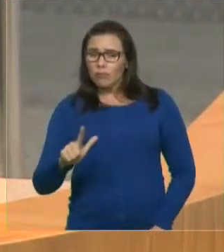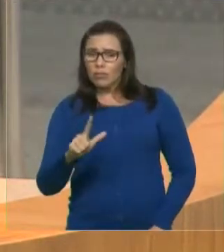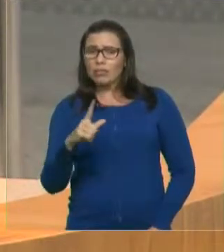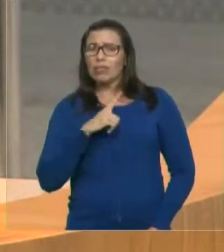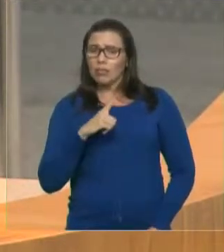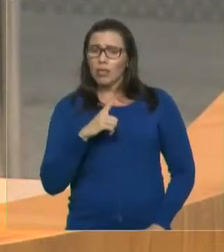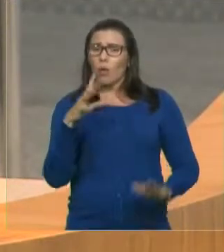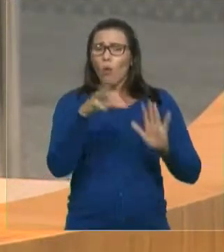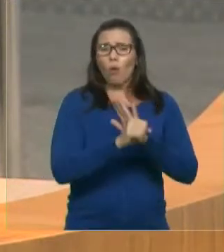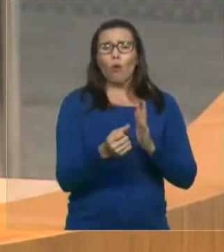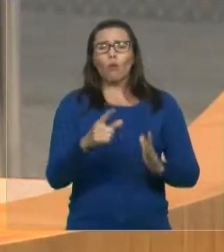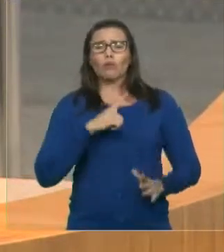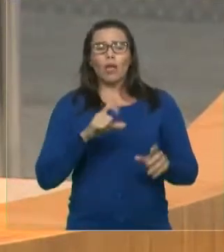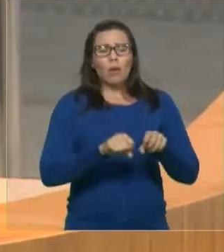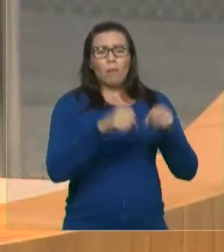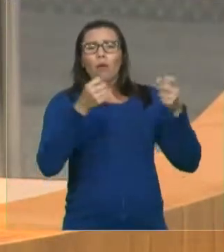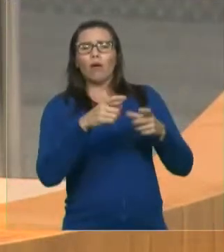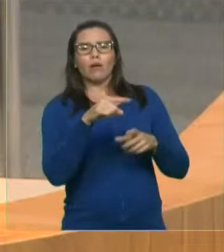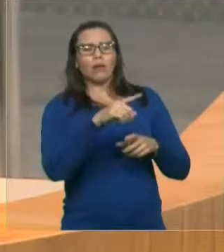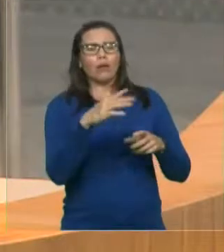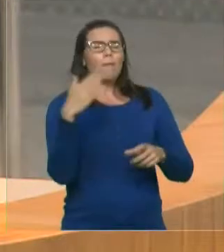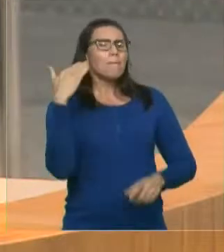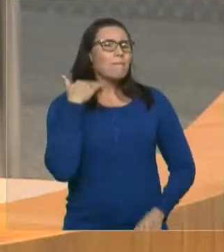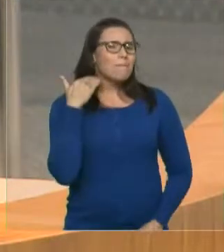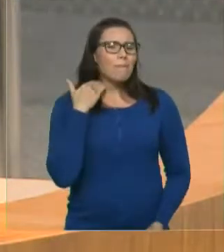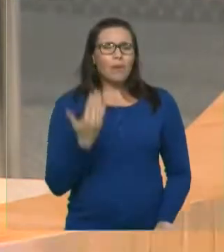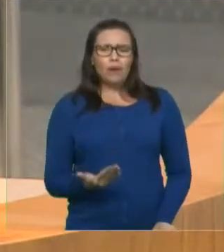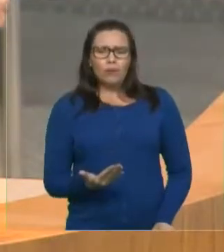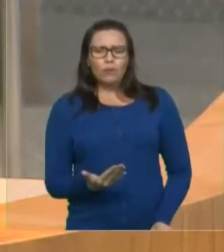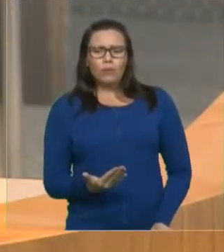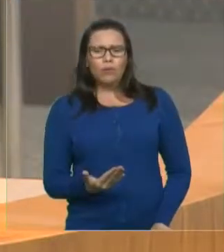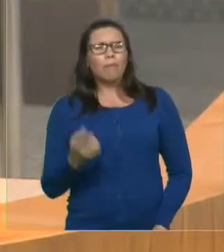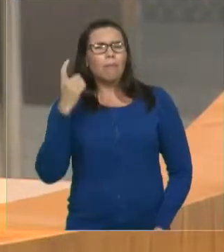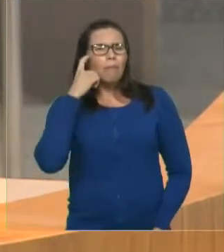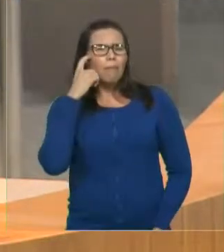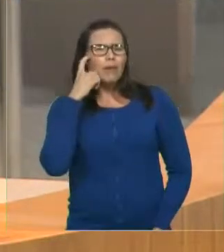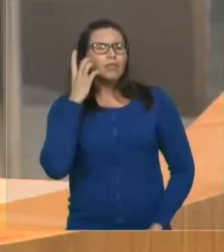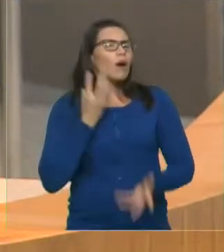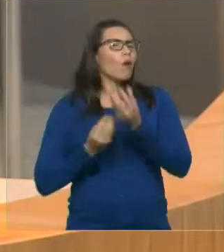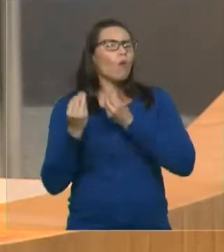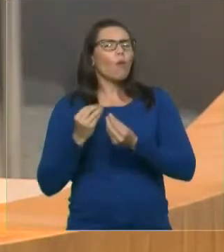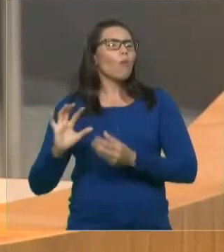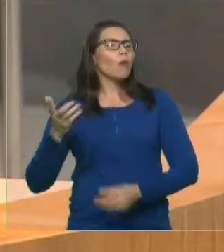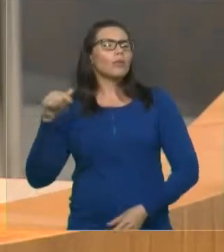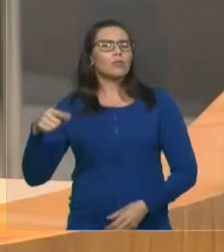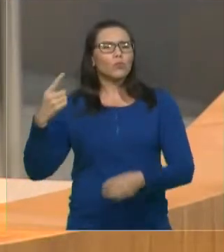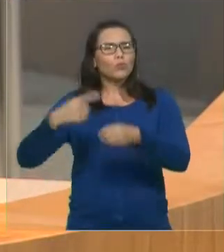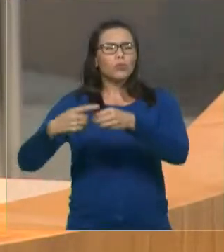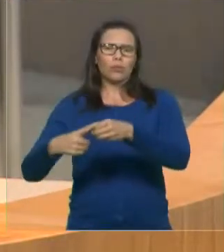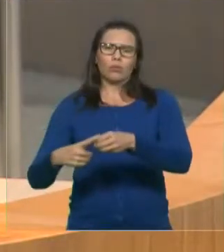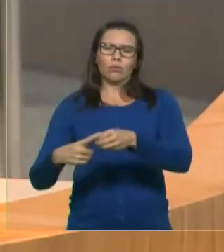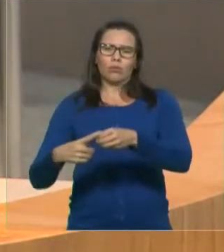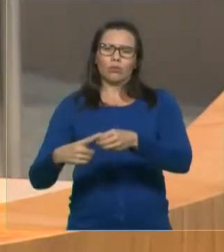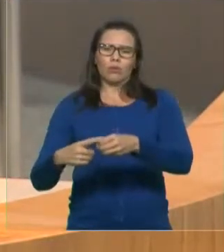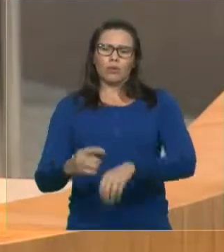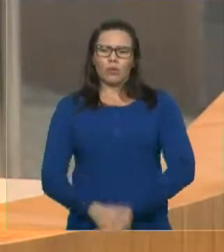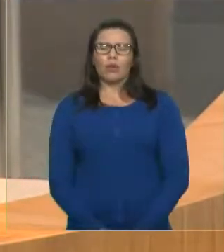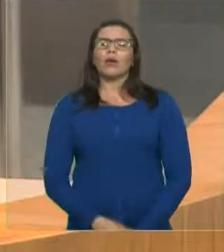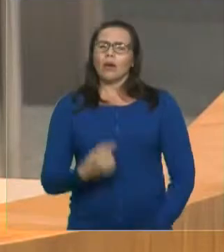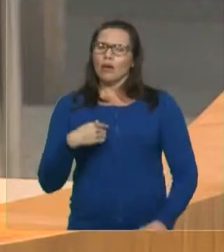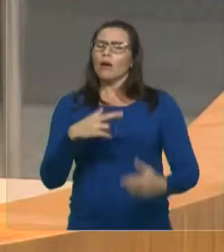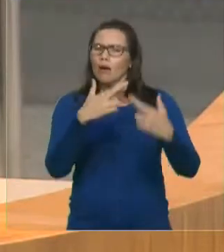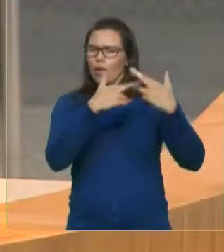explosão de agências bancárias, imagina no interior do Estado. E essa é uma responsabilidade